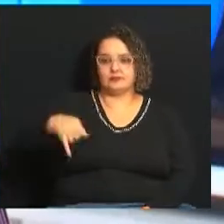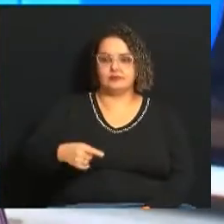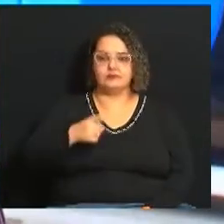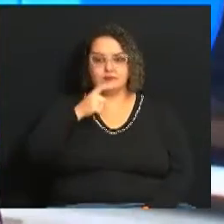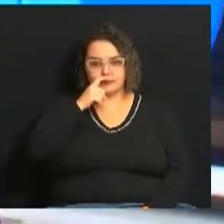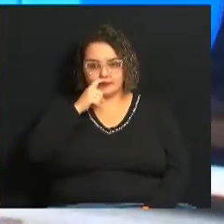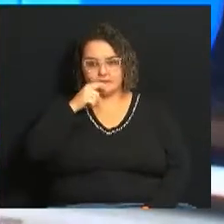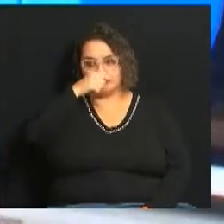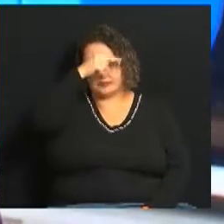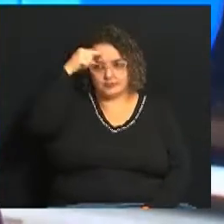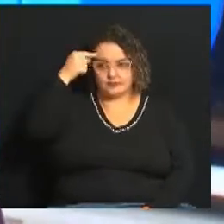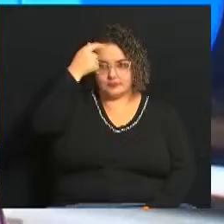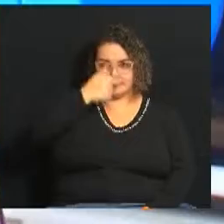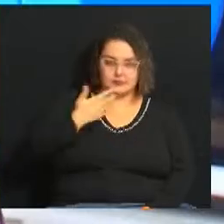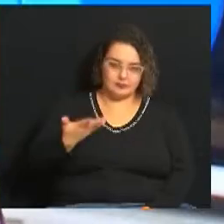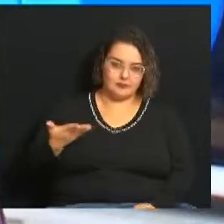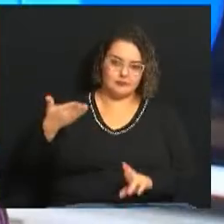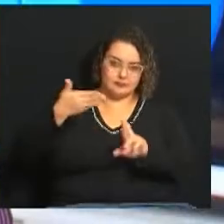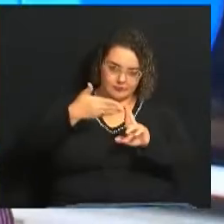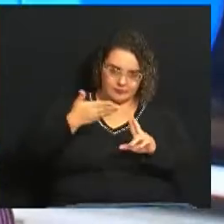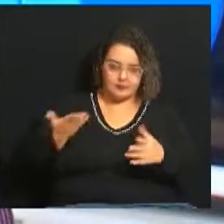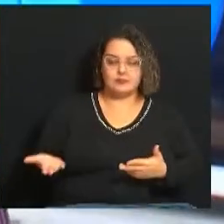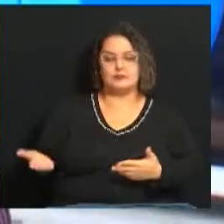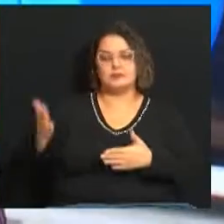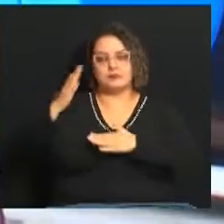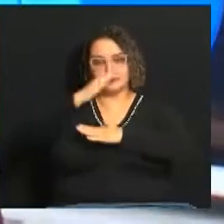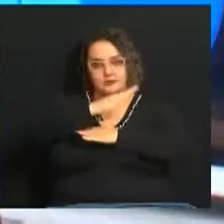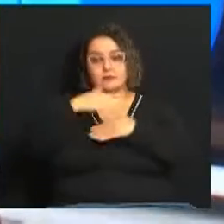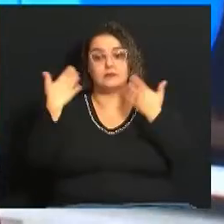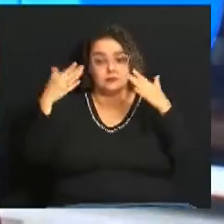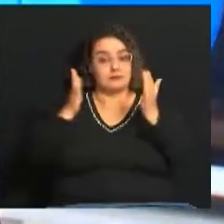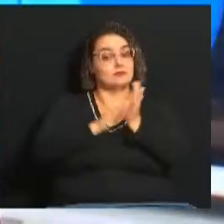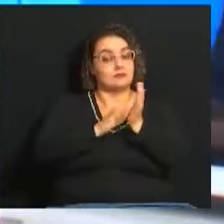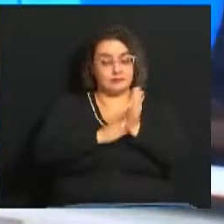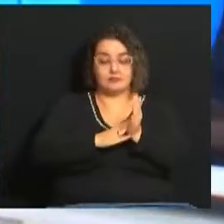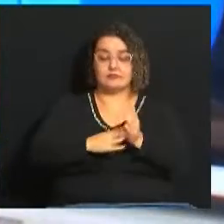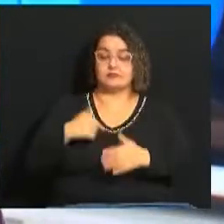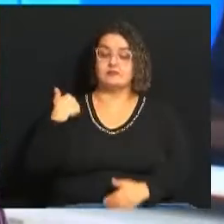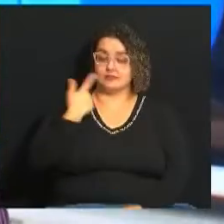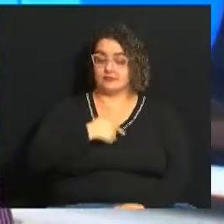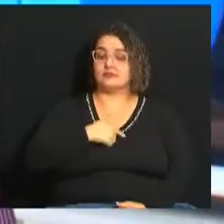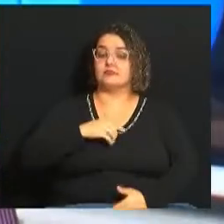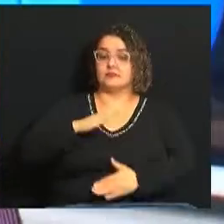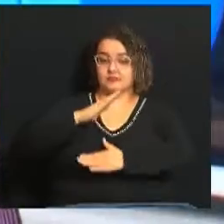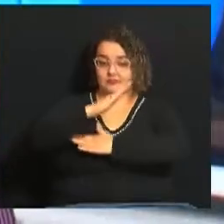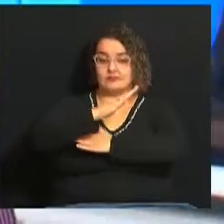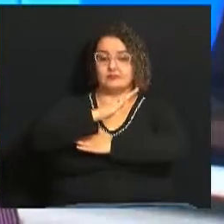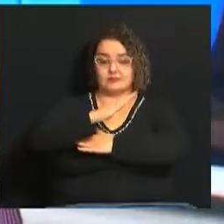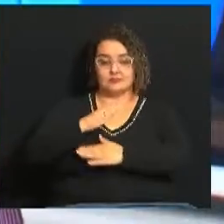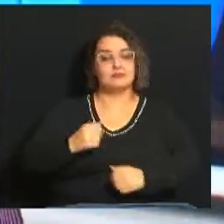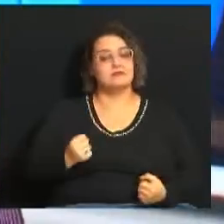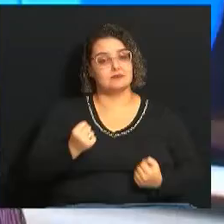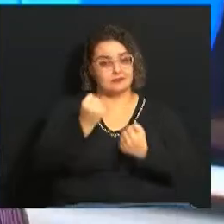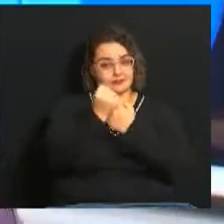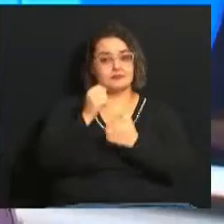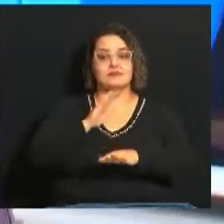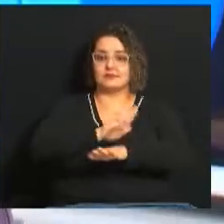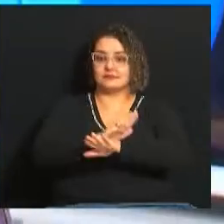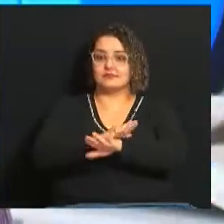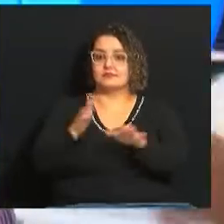Câmara parabenizar a iniciativa e dizer que a Câmara também está apoiando, participando e